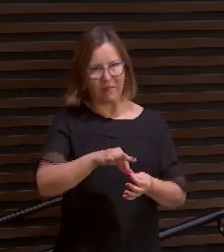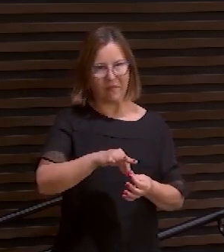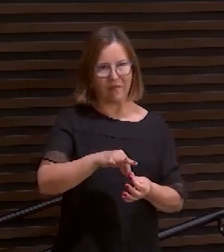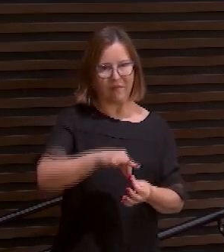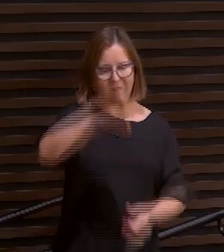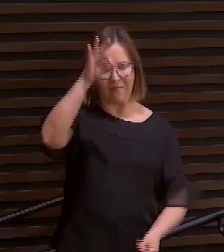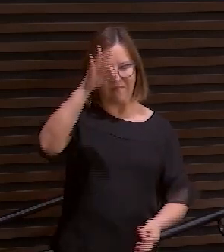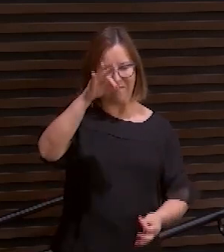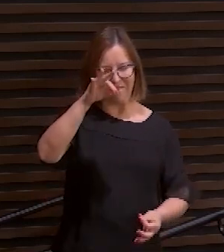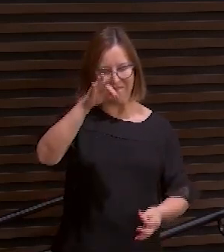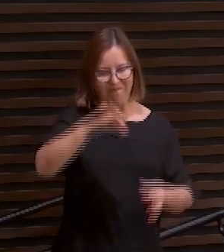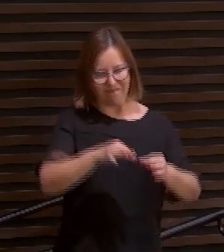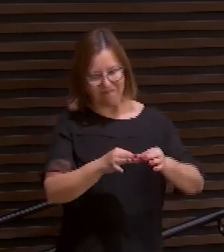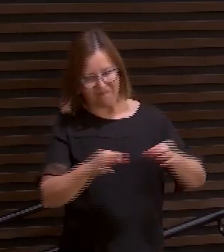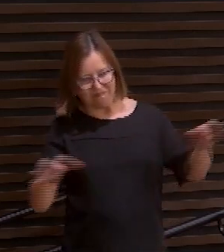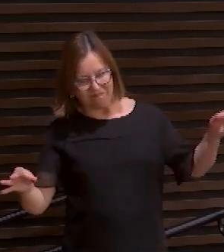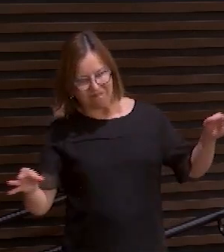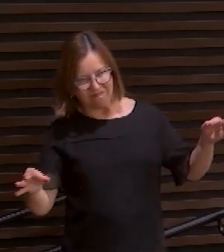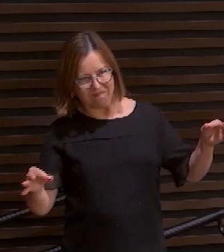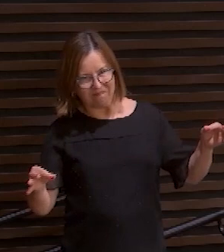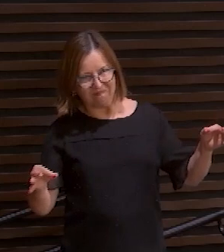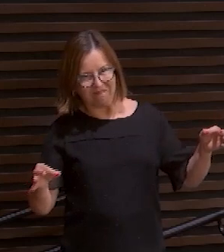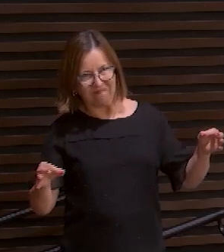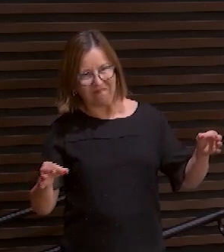Nada mais.